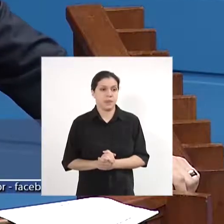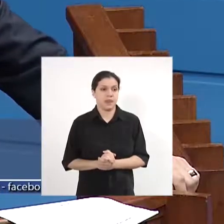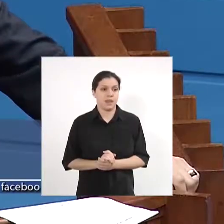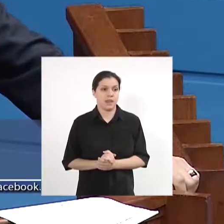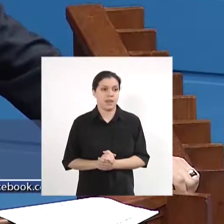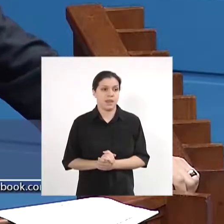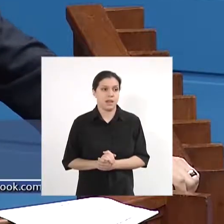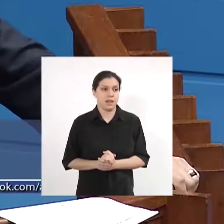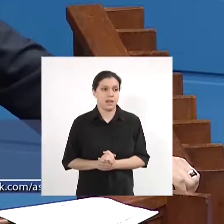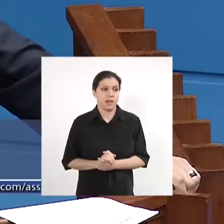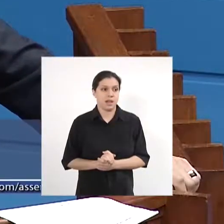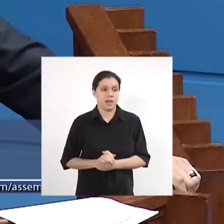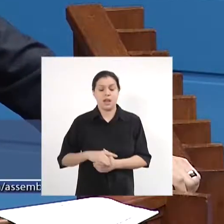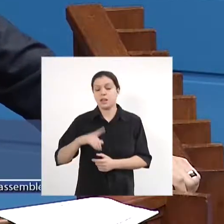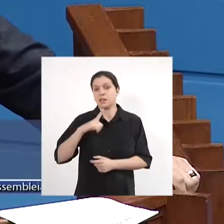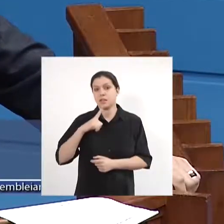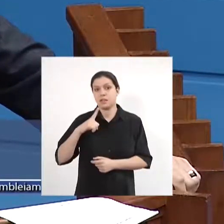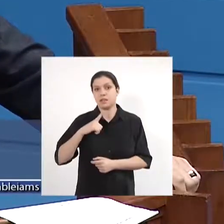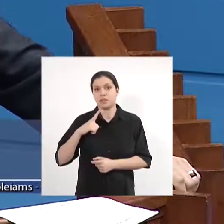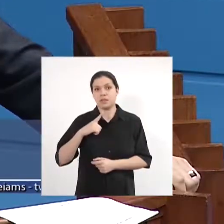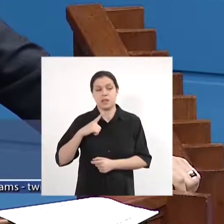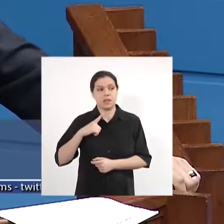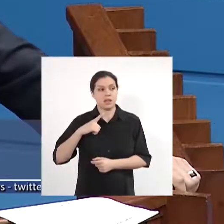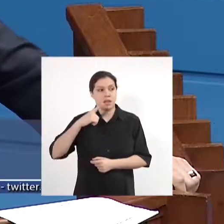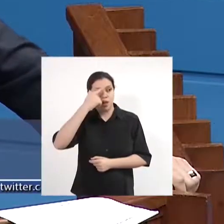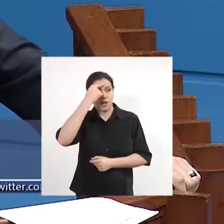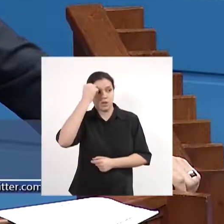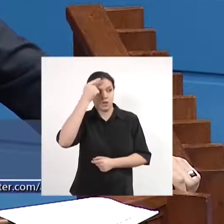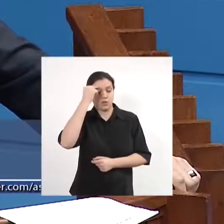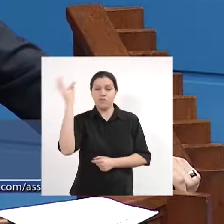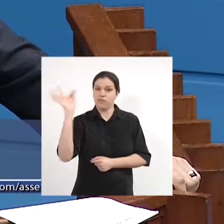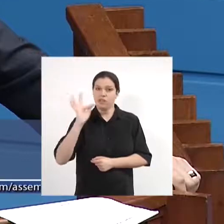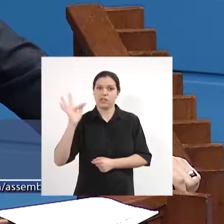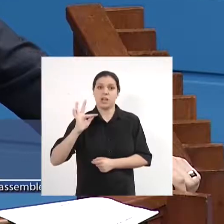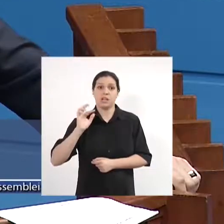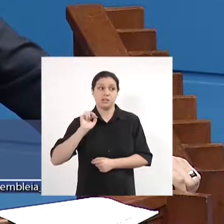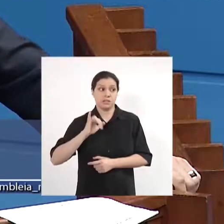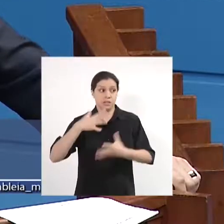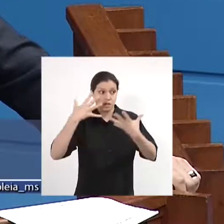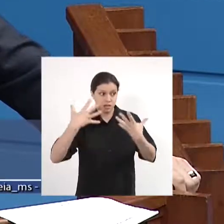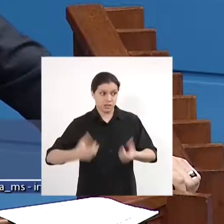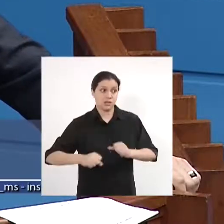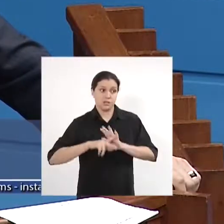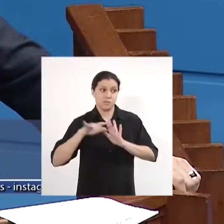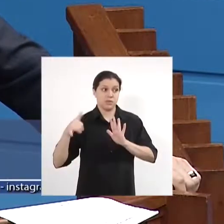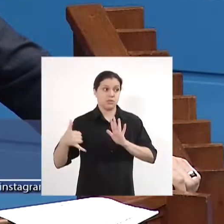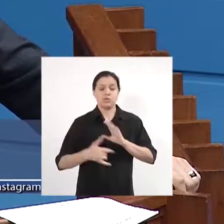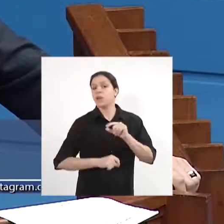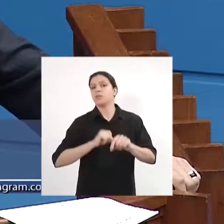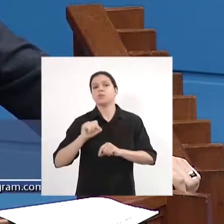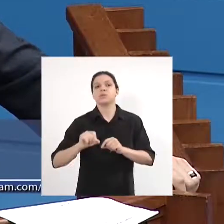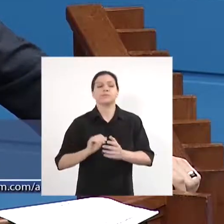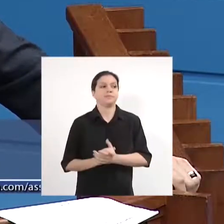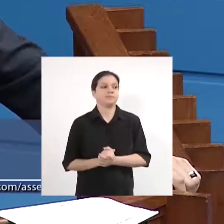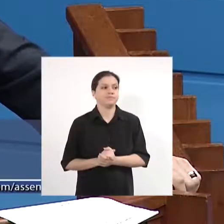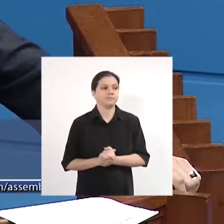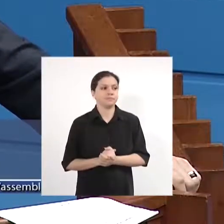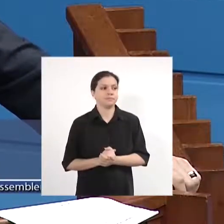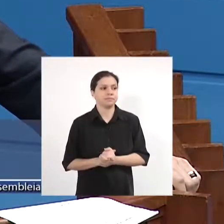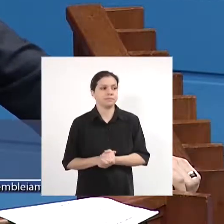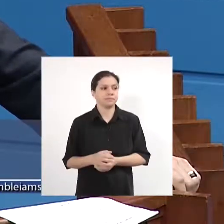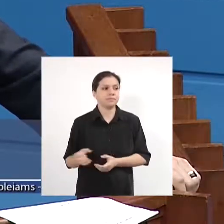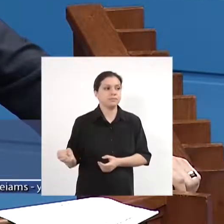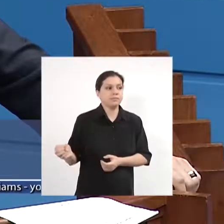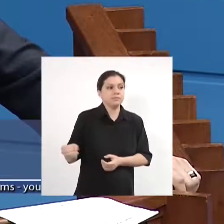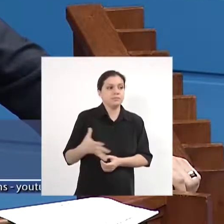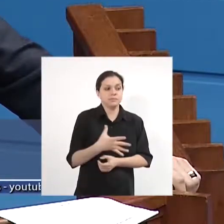universidade, aderindo a ele, estaria buscando novas alternativas de financiamento e